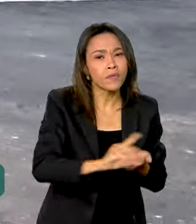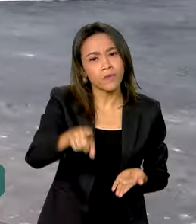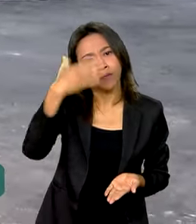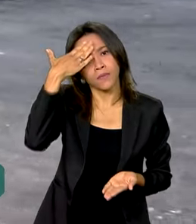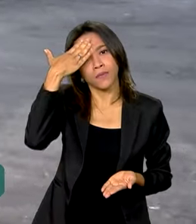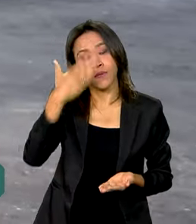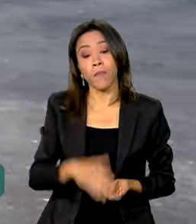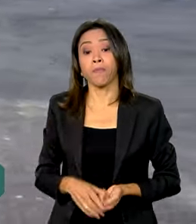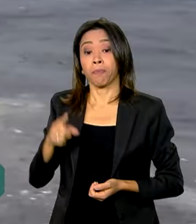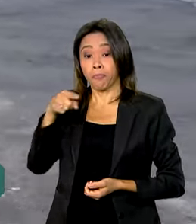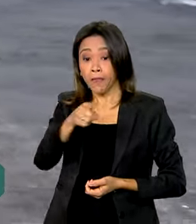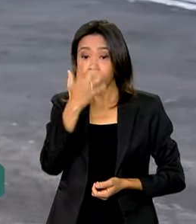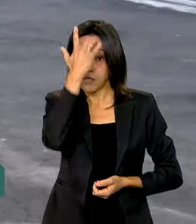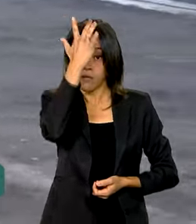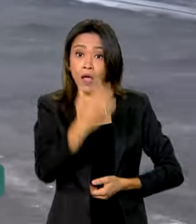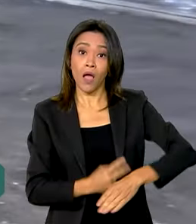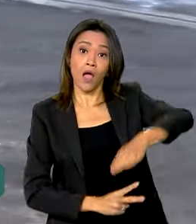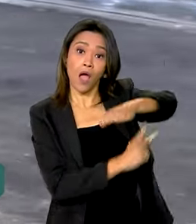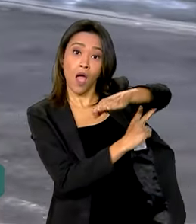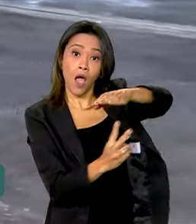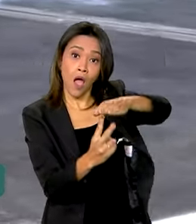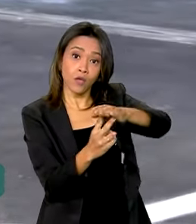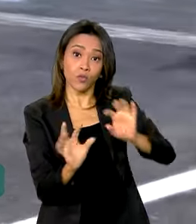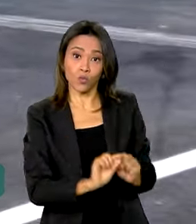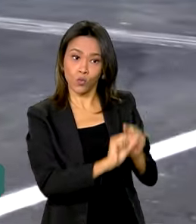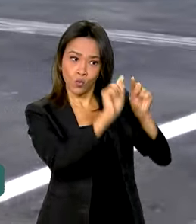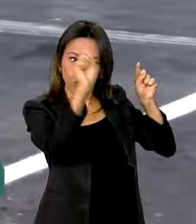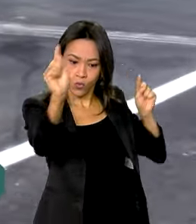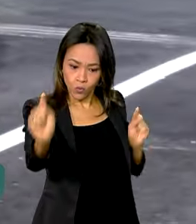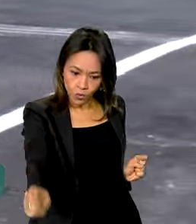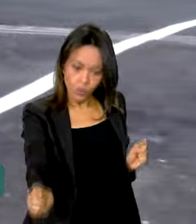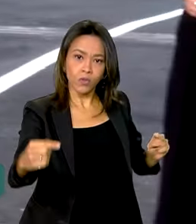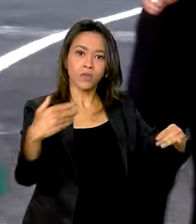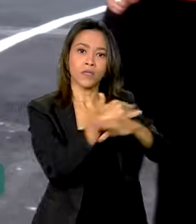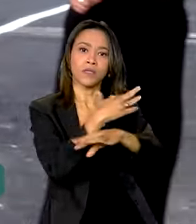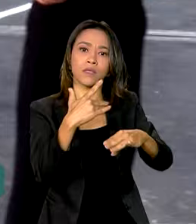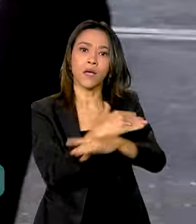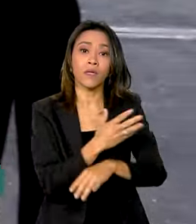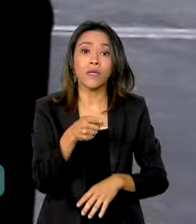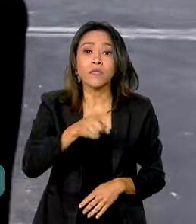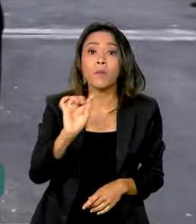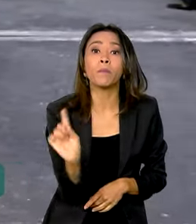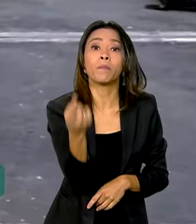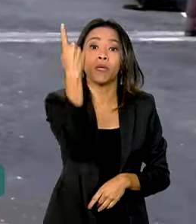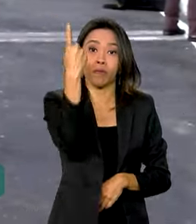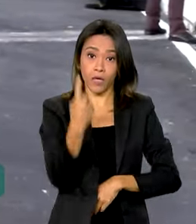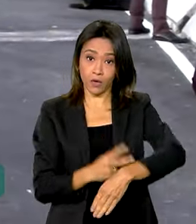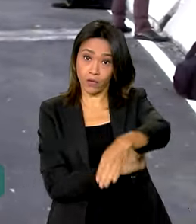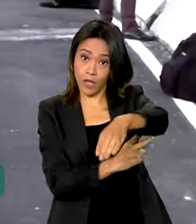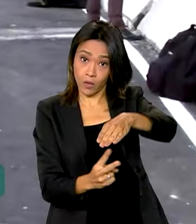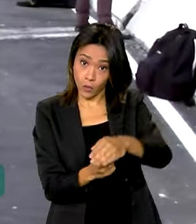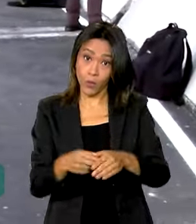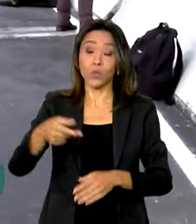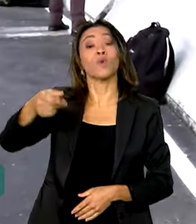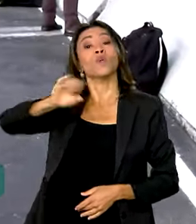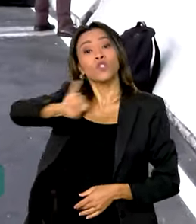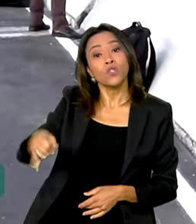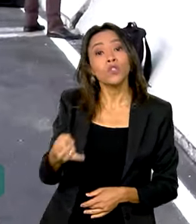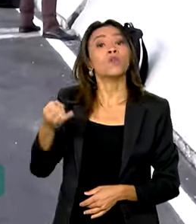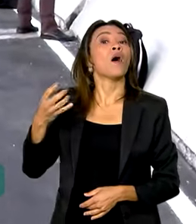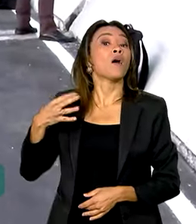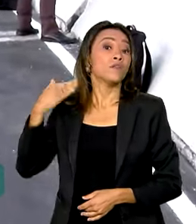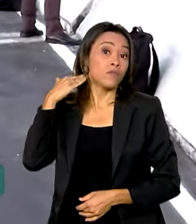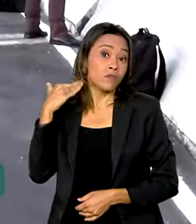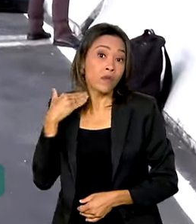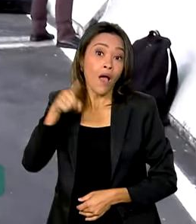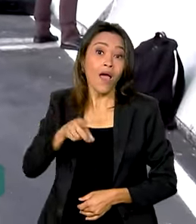a ligação entre as regiões leste e centro, este será o primeiro viaduto de Juiz de Fora a receber o nome de